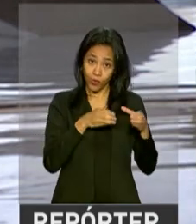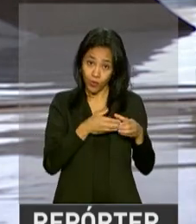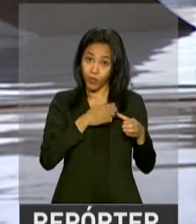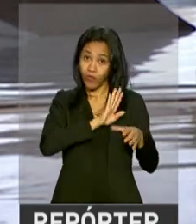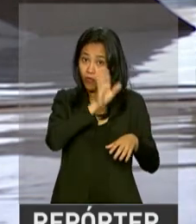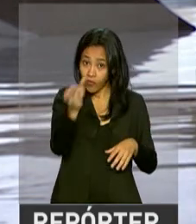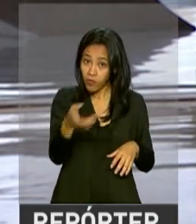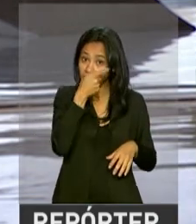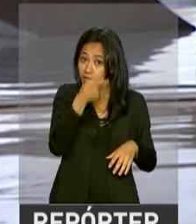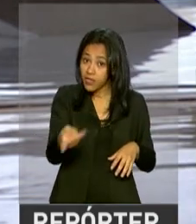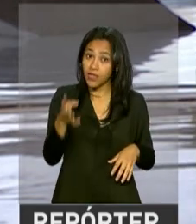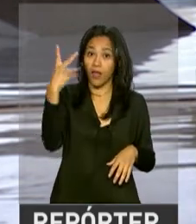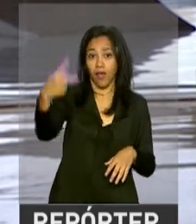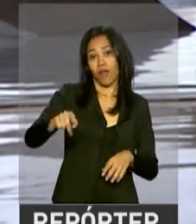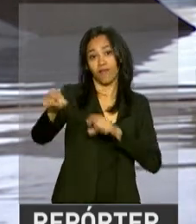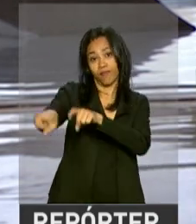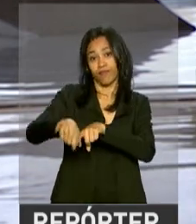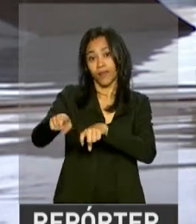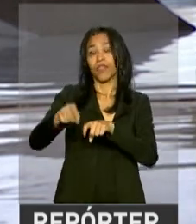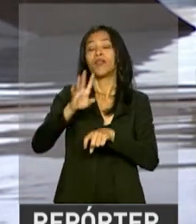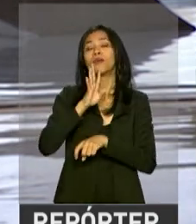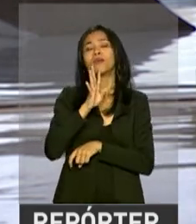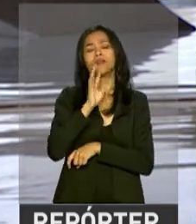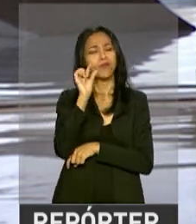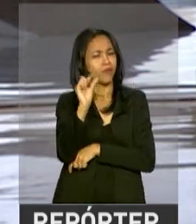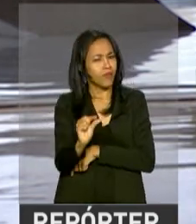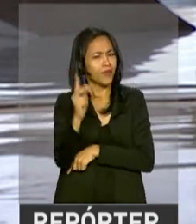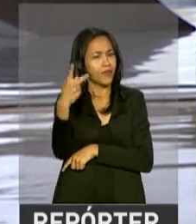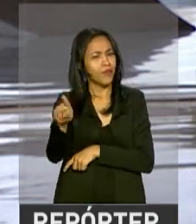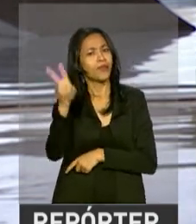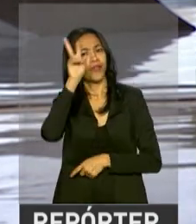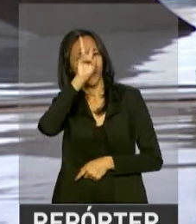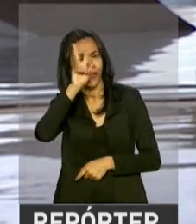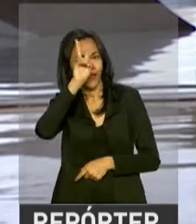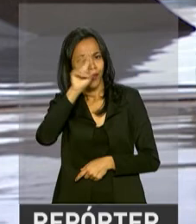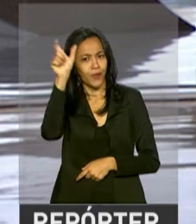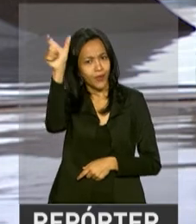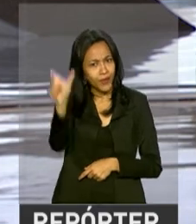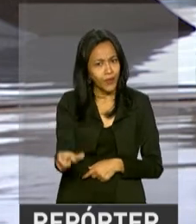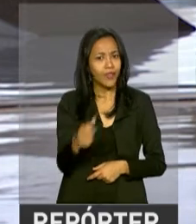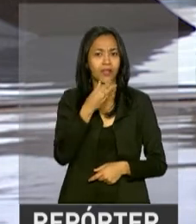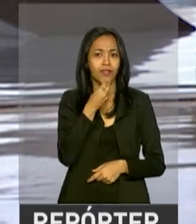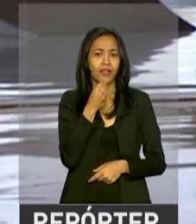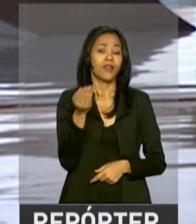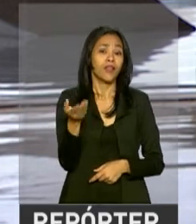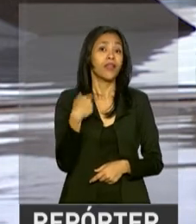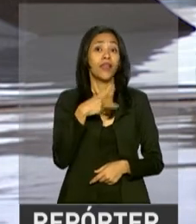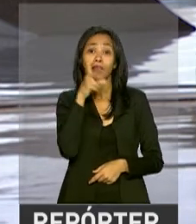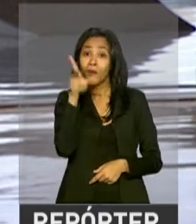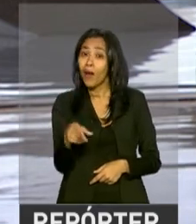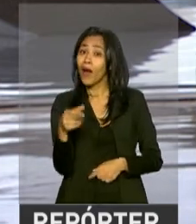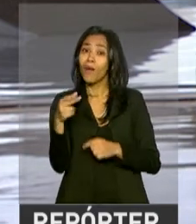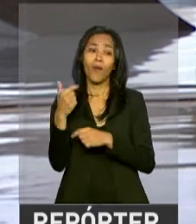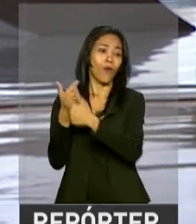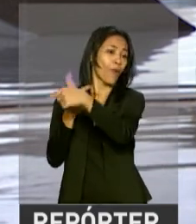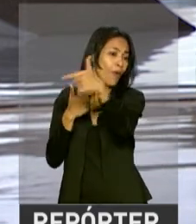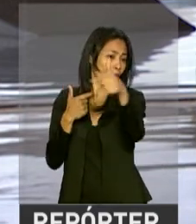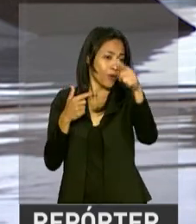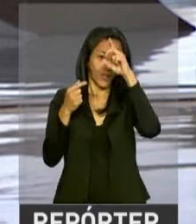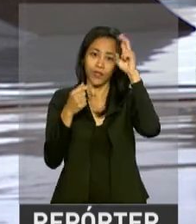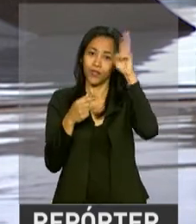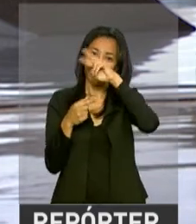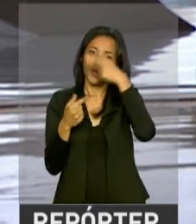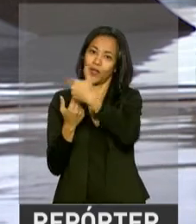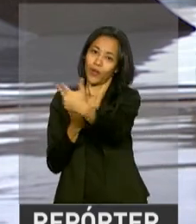visitou a propriedade dele e conheceu um pouco da história do seu negro que se junta a tantos outros agricultores do